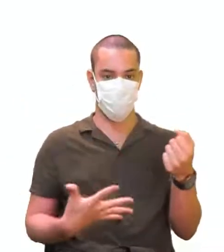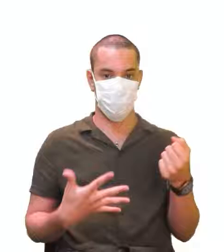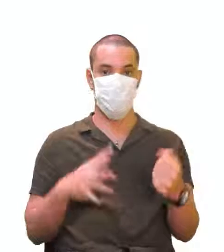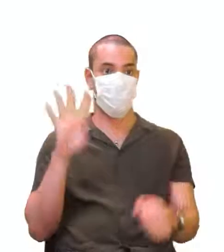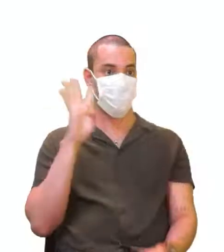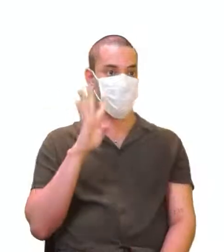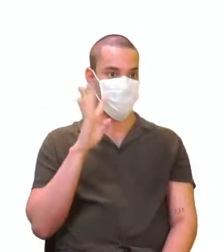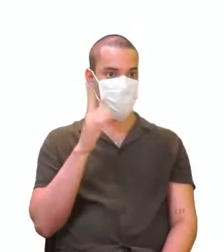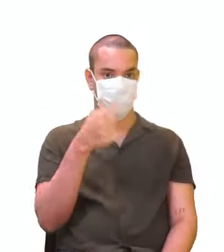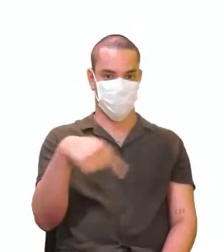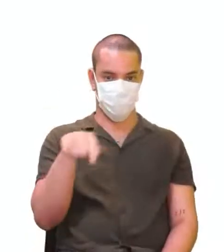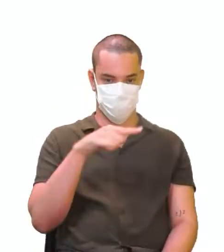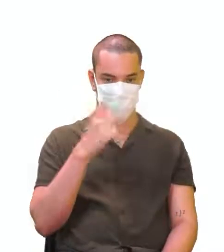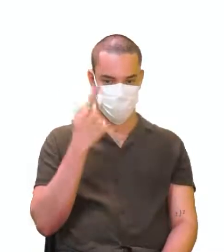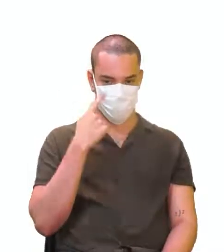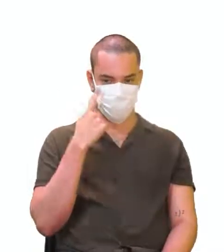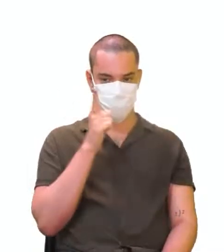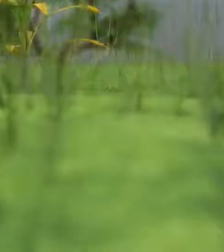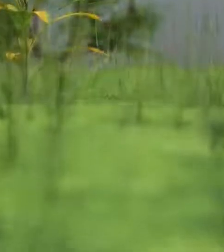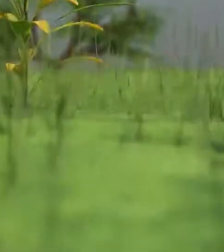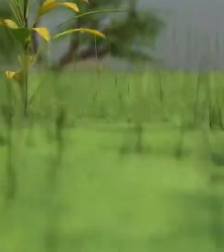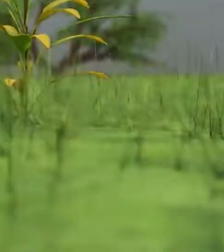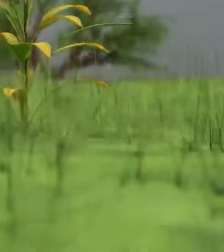bem legal para vocês. Fica aí.